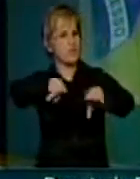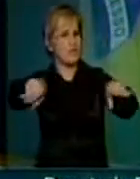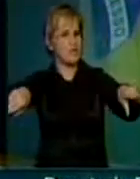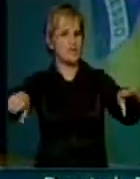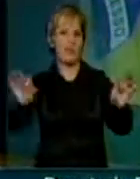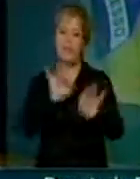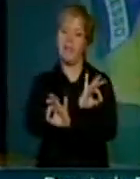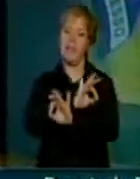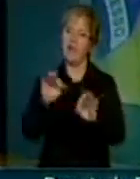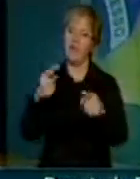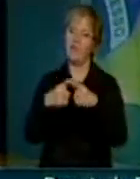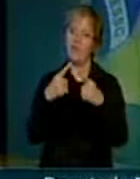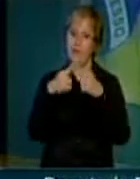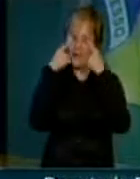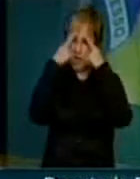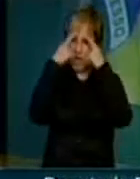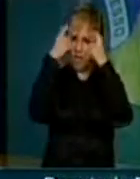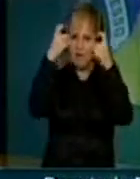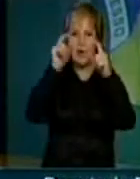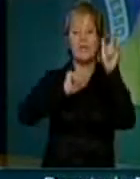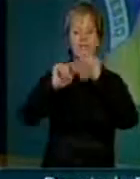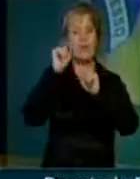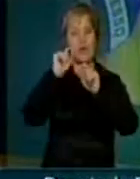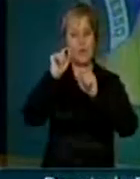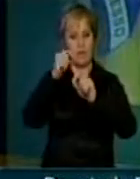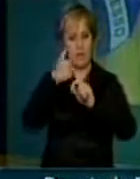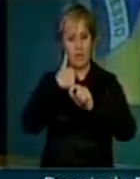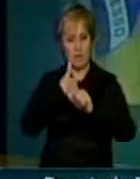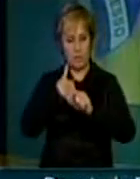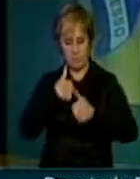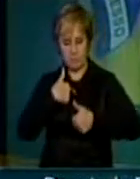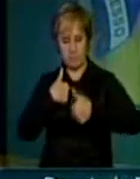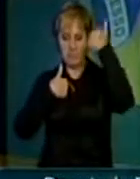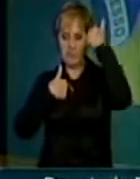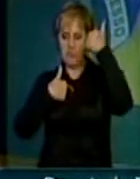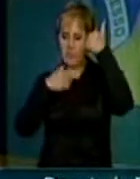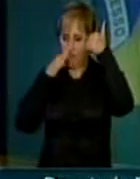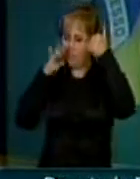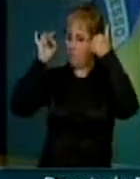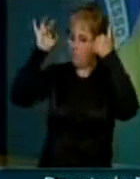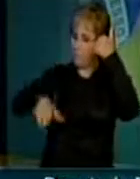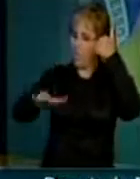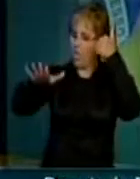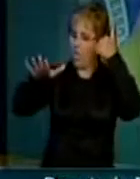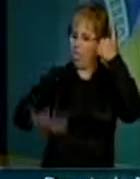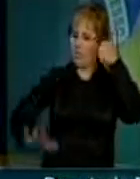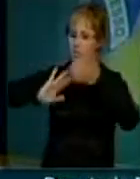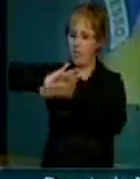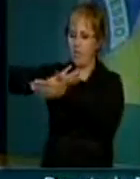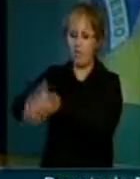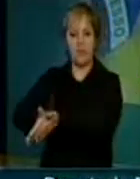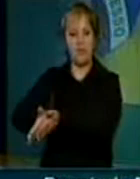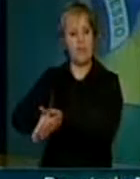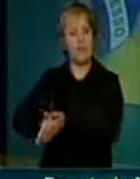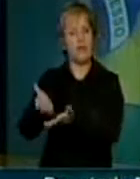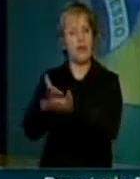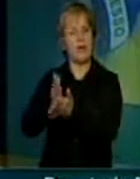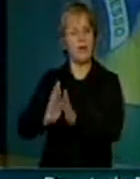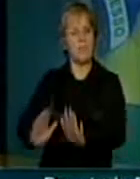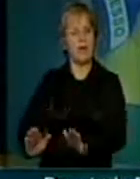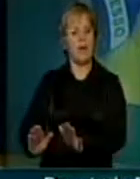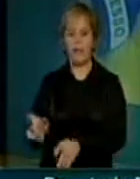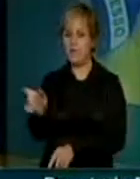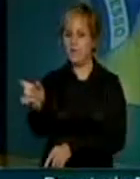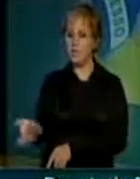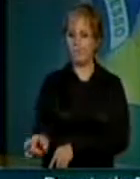porque a violência é a diminuição do outro enquanto outro. A violência A violência é a anulação do outro,